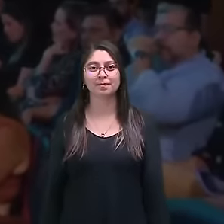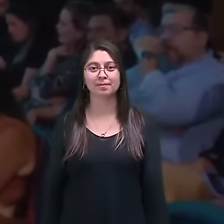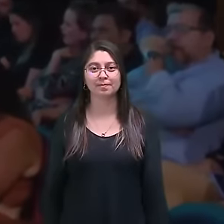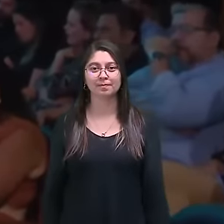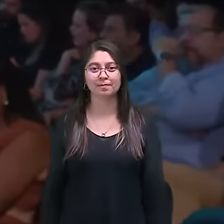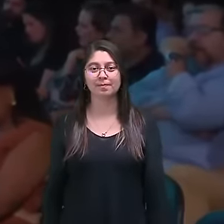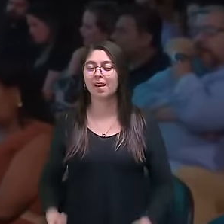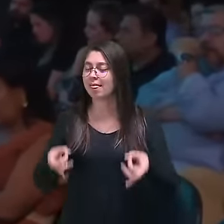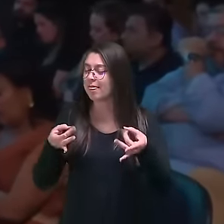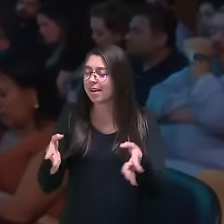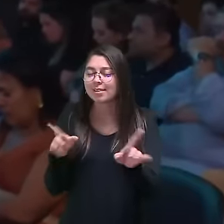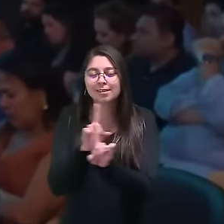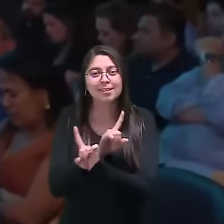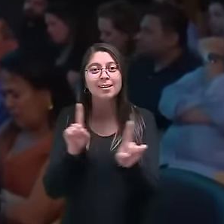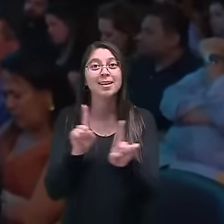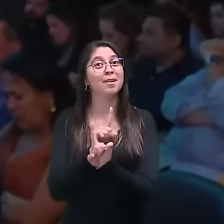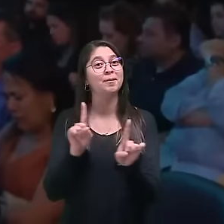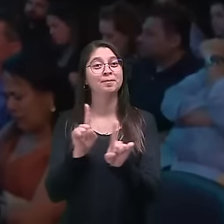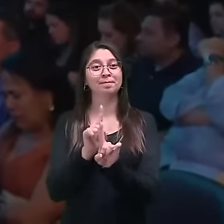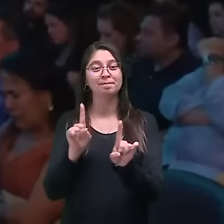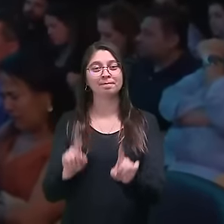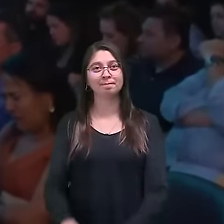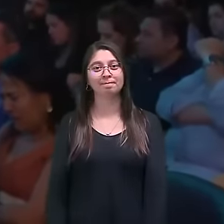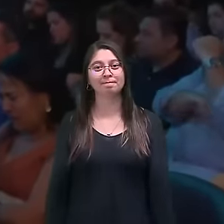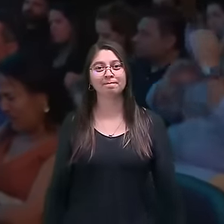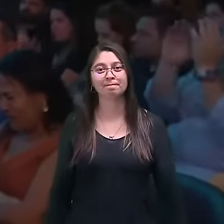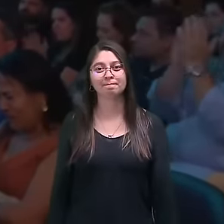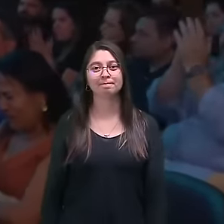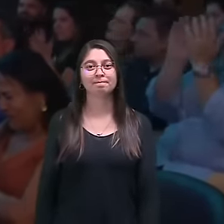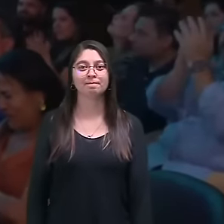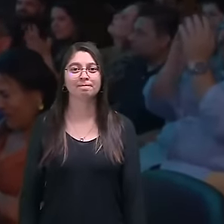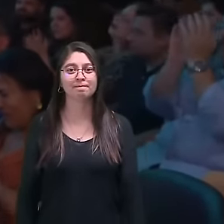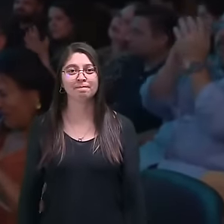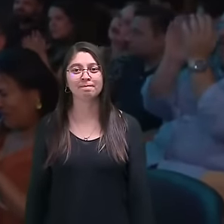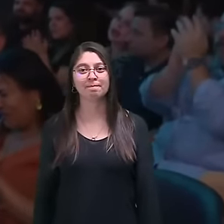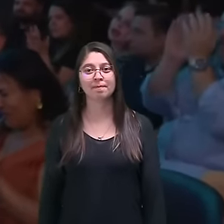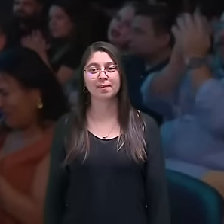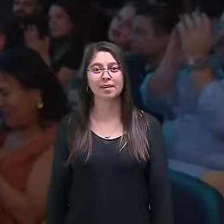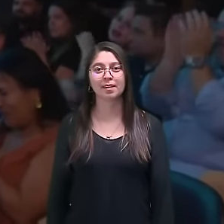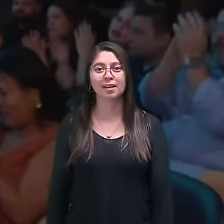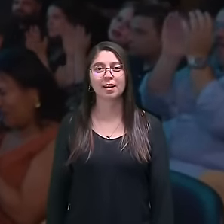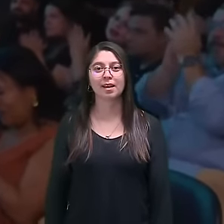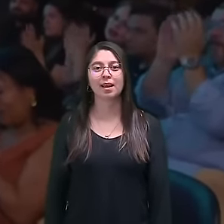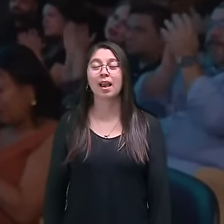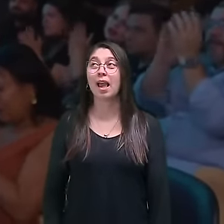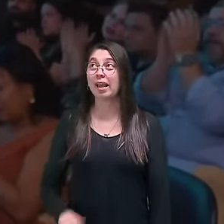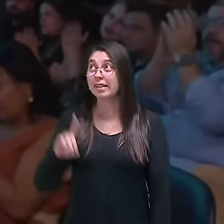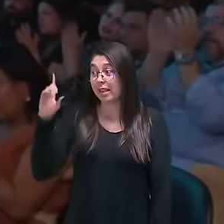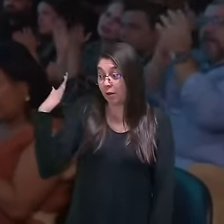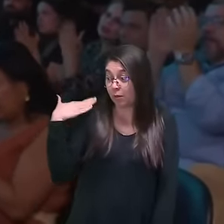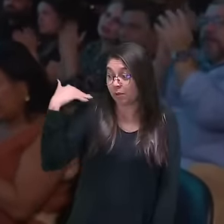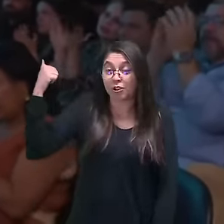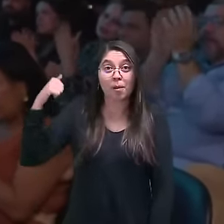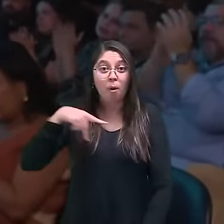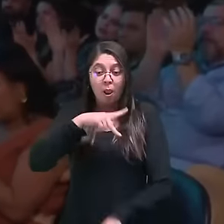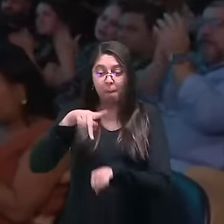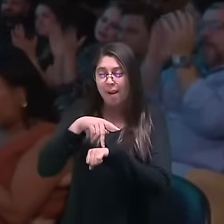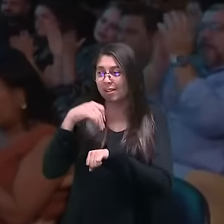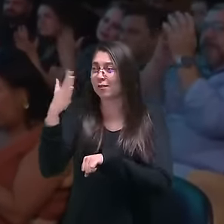Não desista. Deus trouxe estrangeiro para renovar vocês. Não